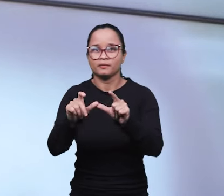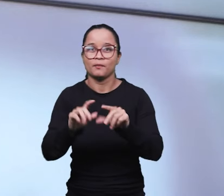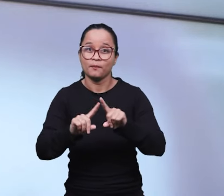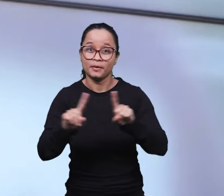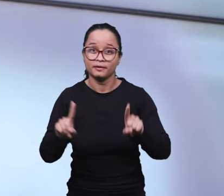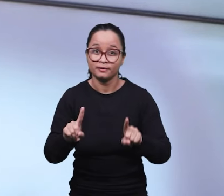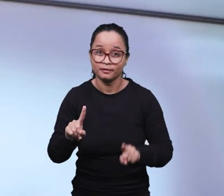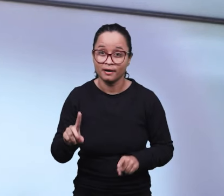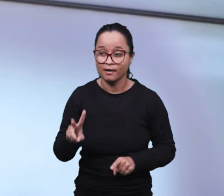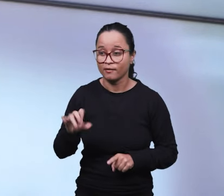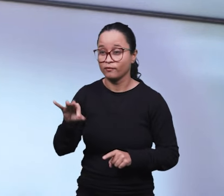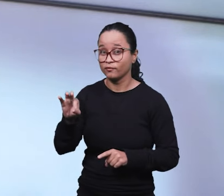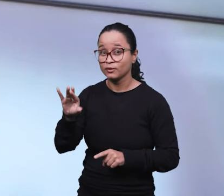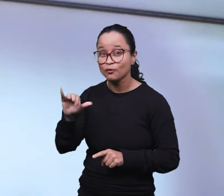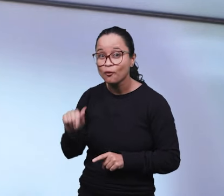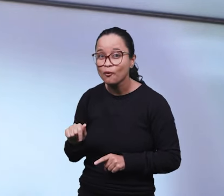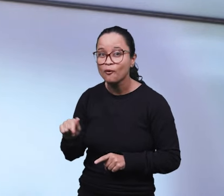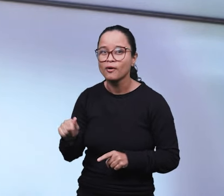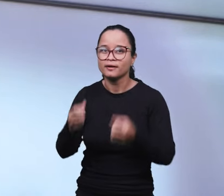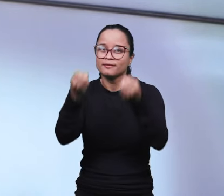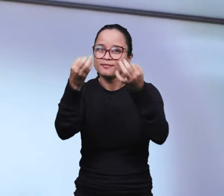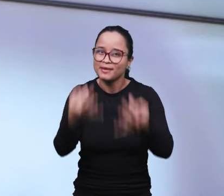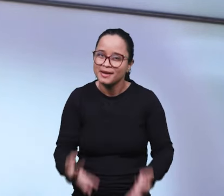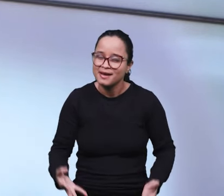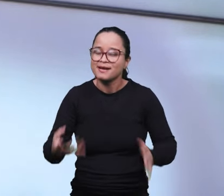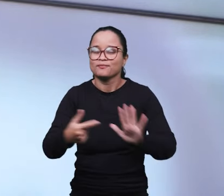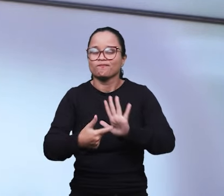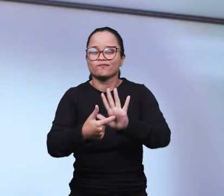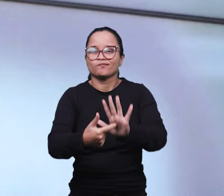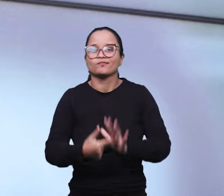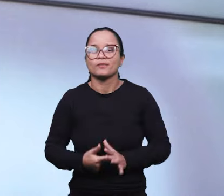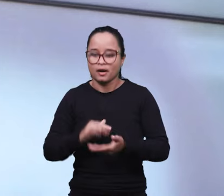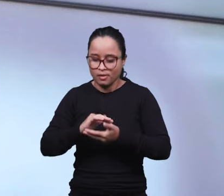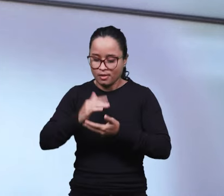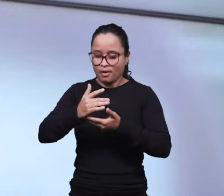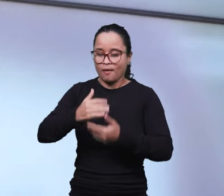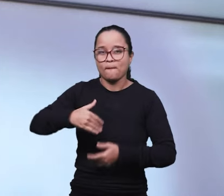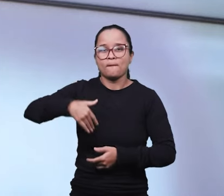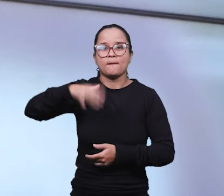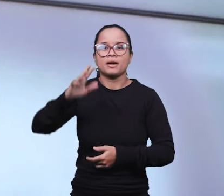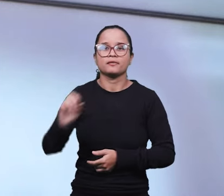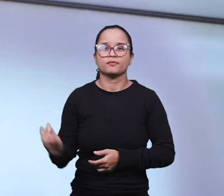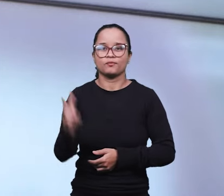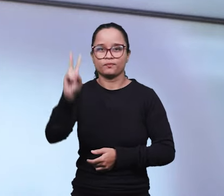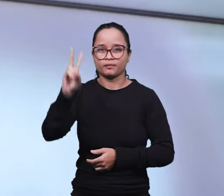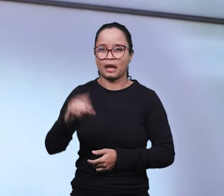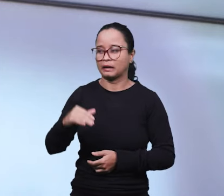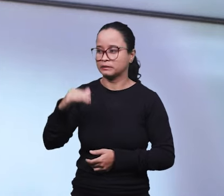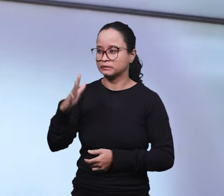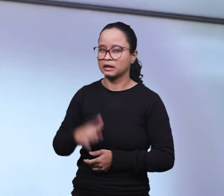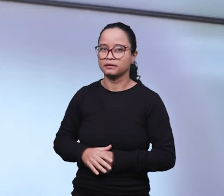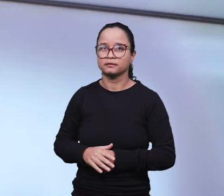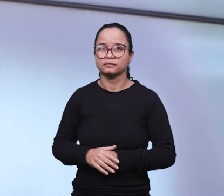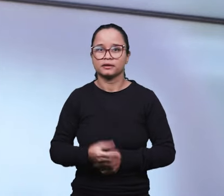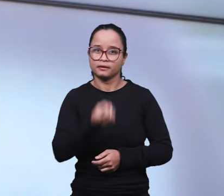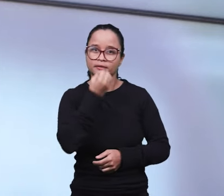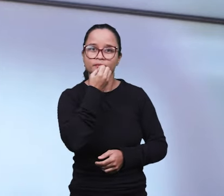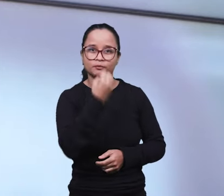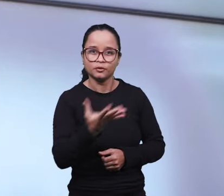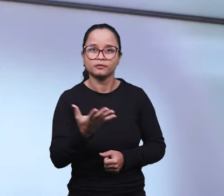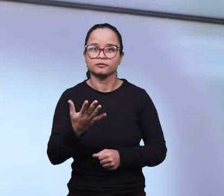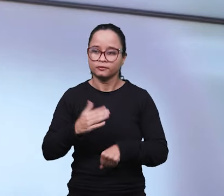conta que ela levou o tesouro mais precioso que essas famílias poderiam encontrar além do benefício do convívio dos